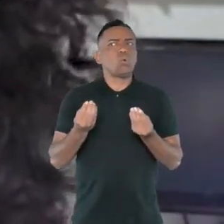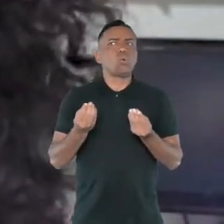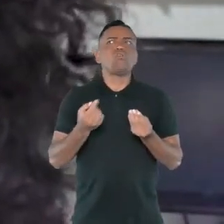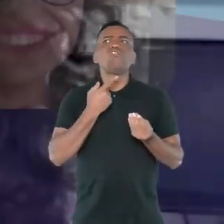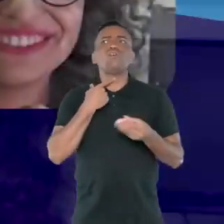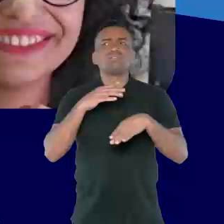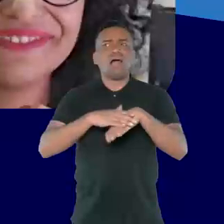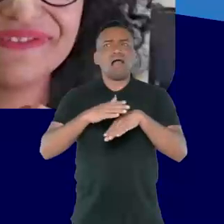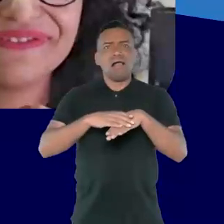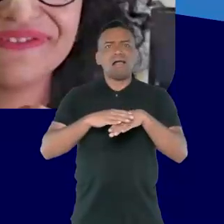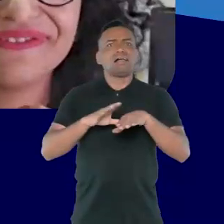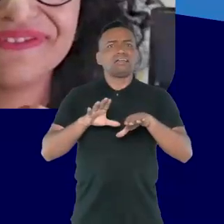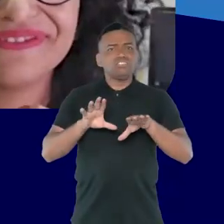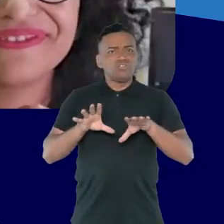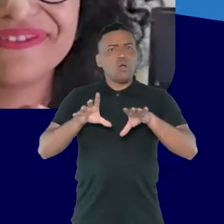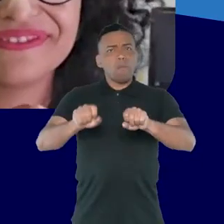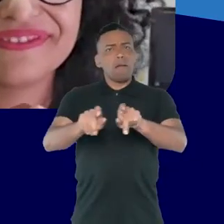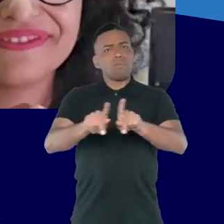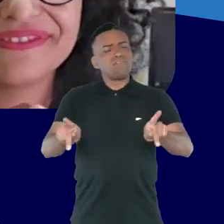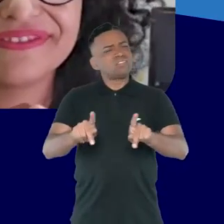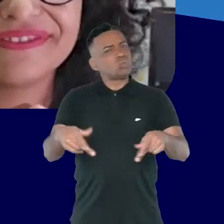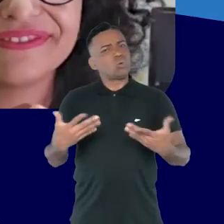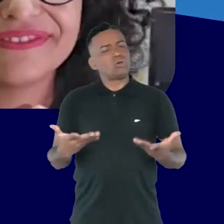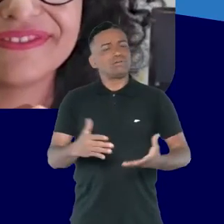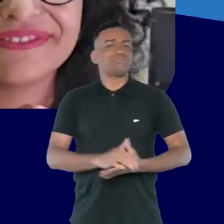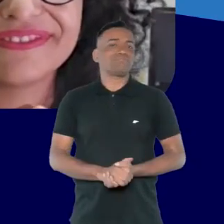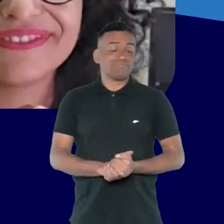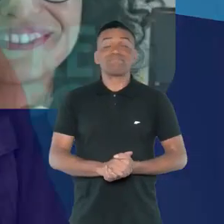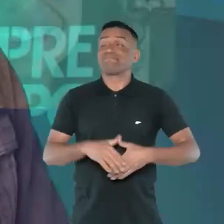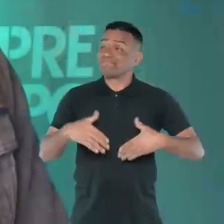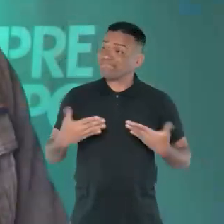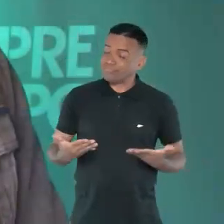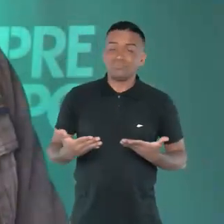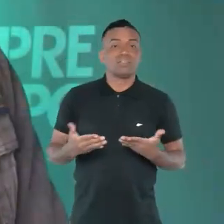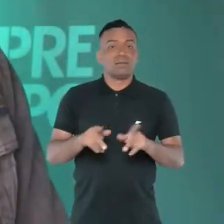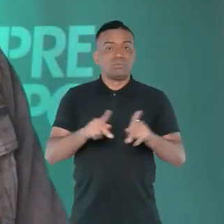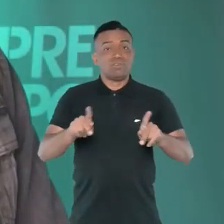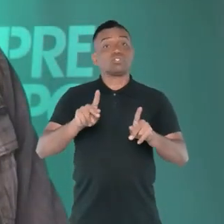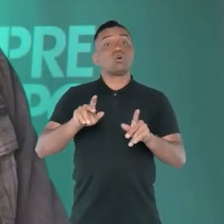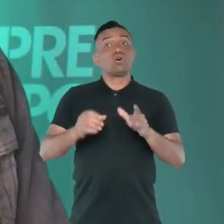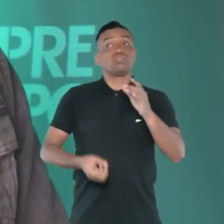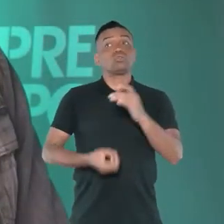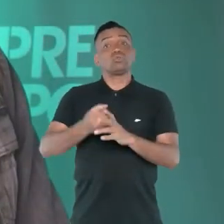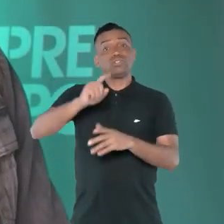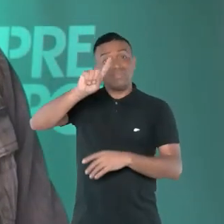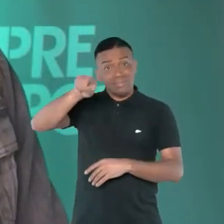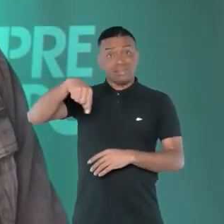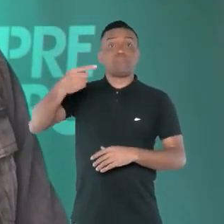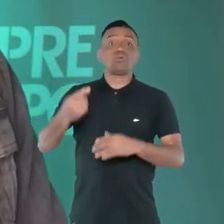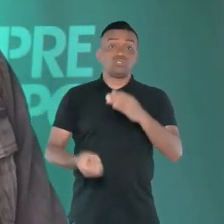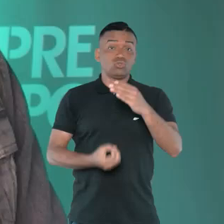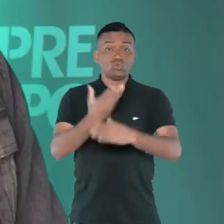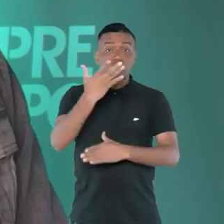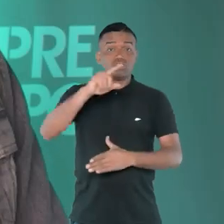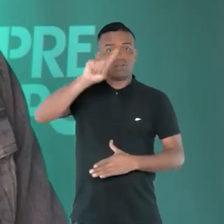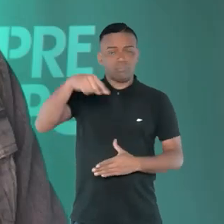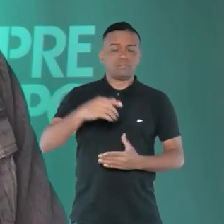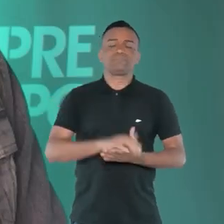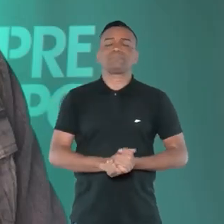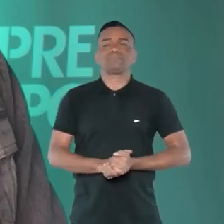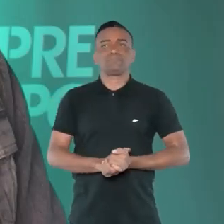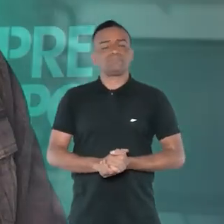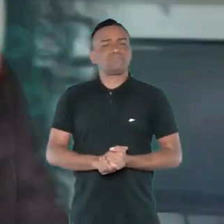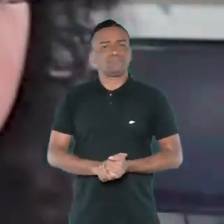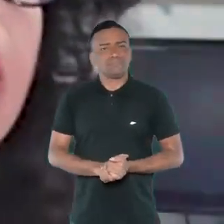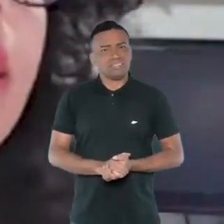E aí, a partir daí, como é que surgiu a professora? Então, a professora ela vem bem